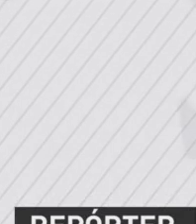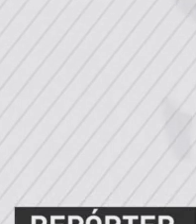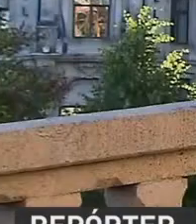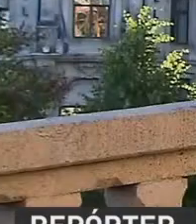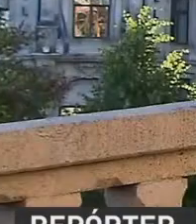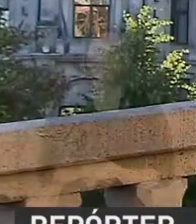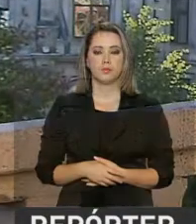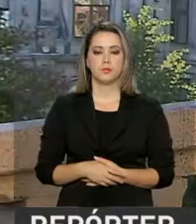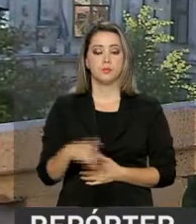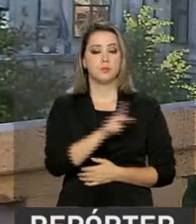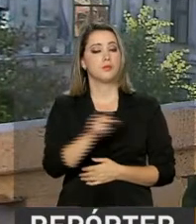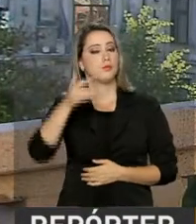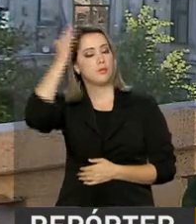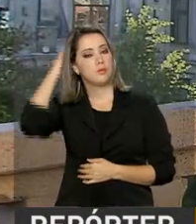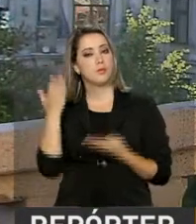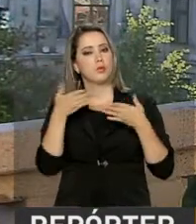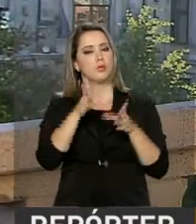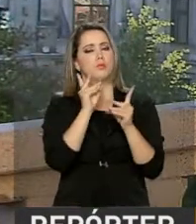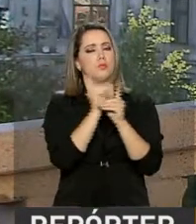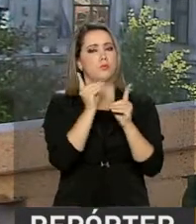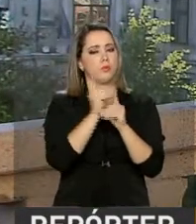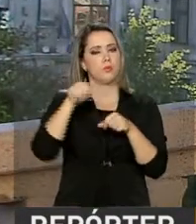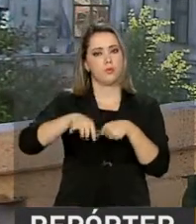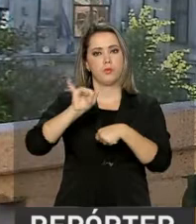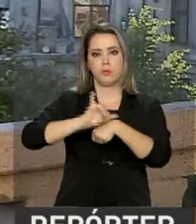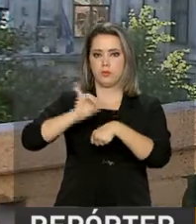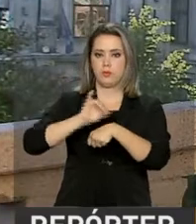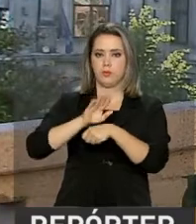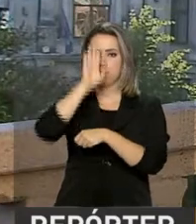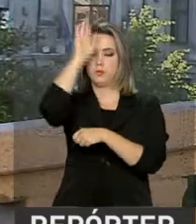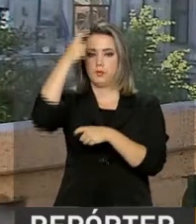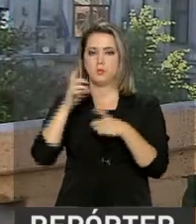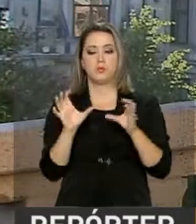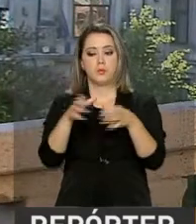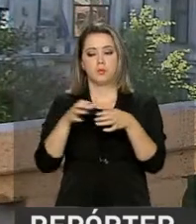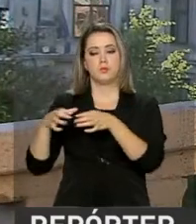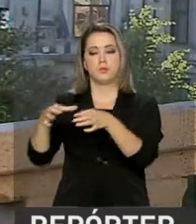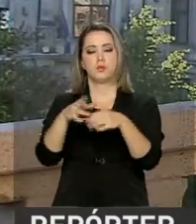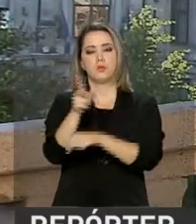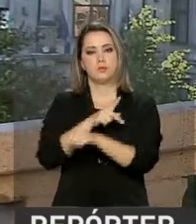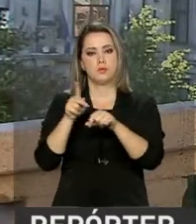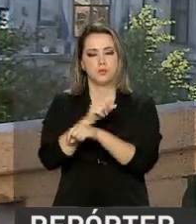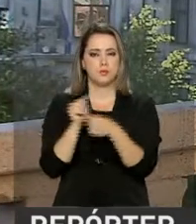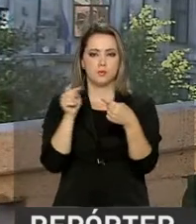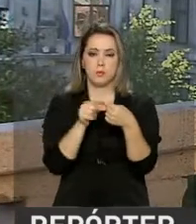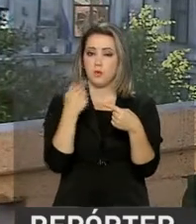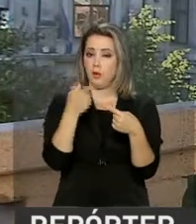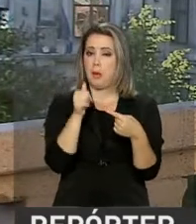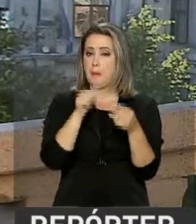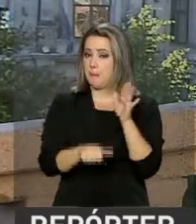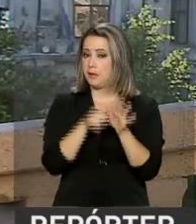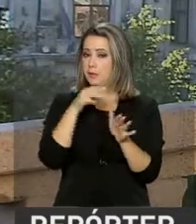o presidente michel temer vai se encontrar aqui nozu com as principais autoridades do país entre elas a primeira-ministra